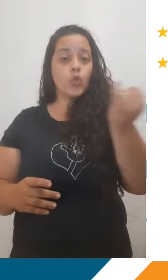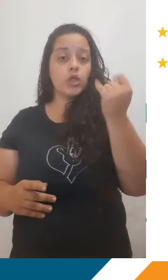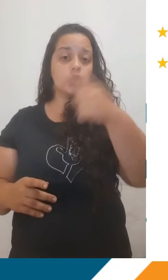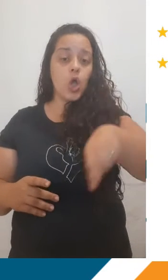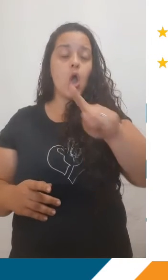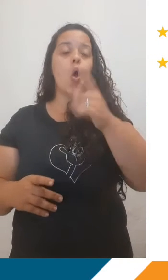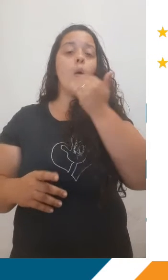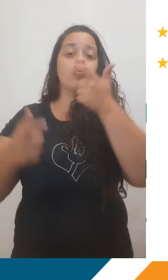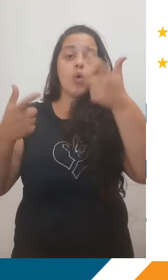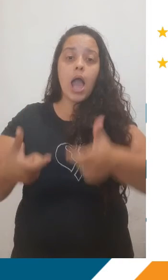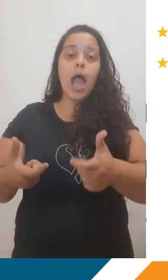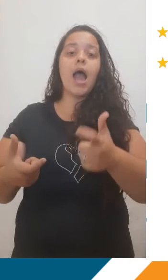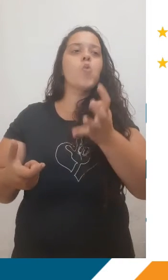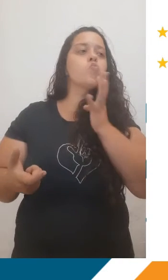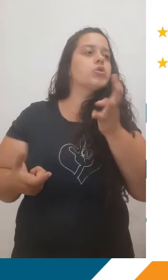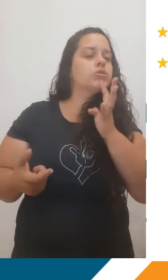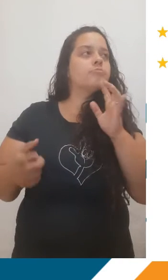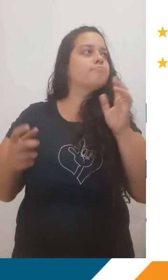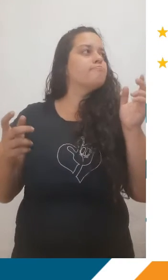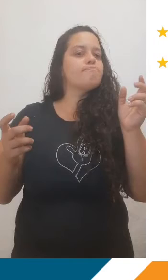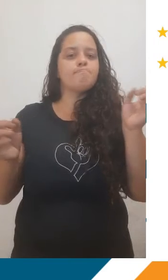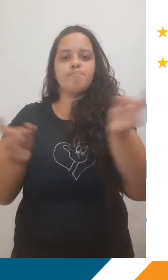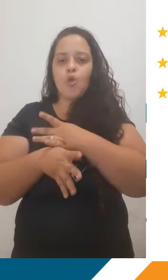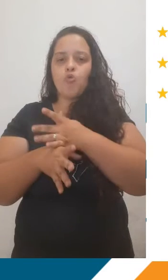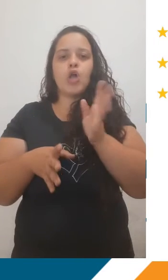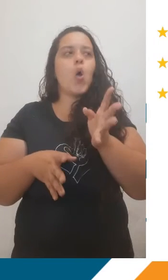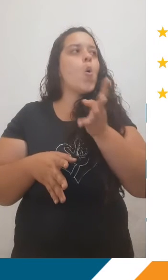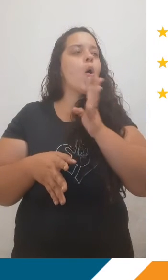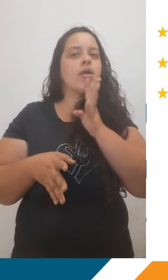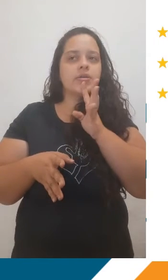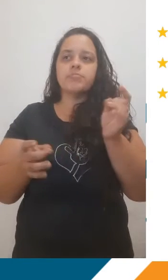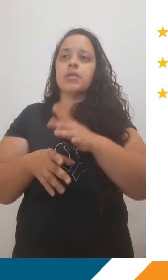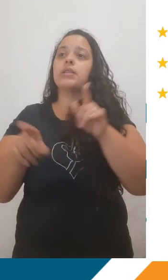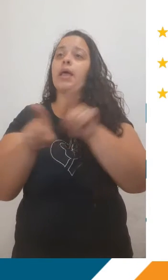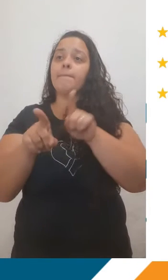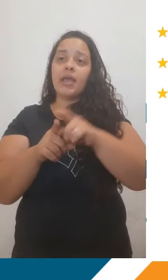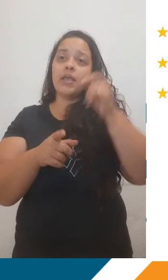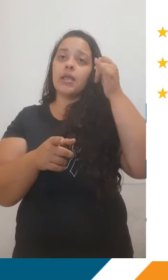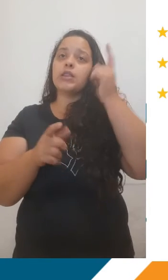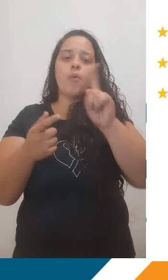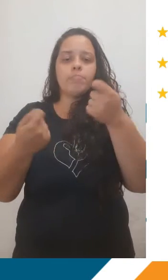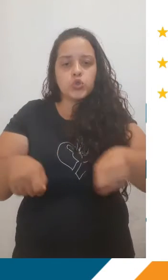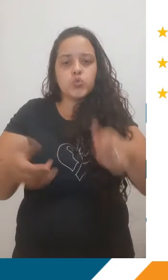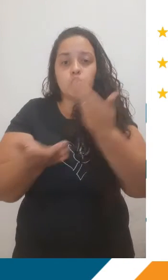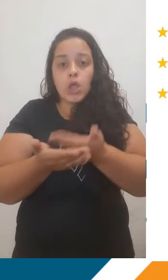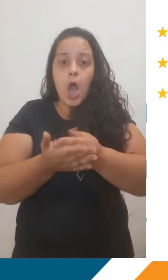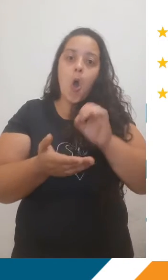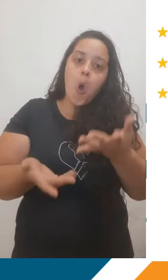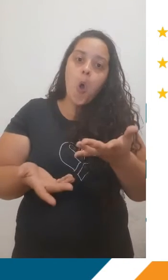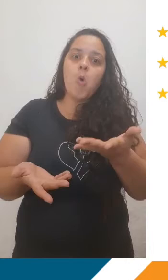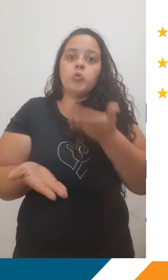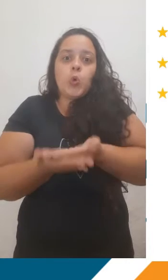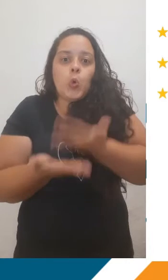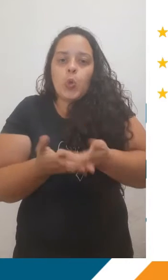não estude ou, se estudar, não exagere. Descanse de forma adequada. Evite